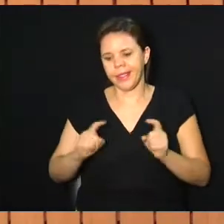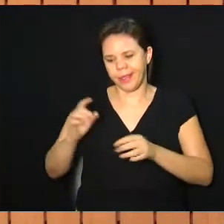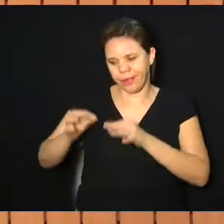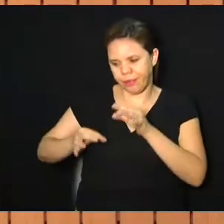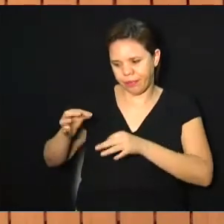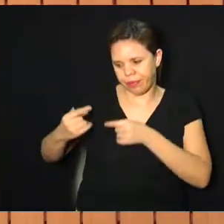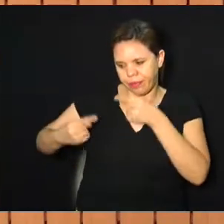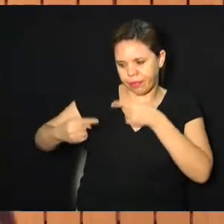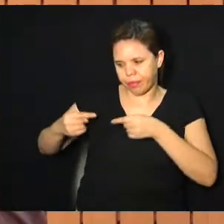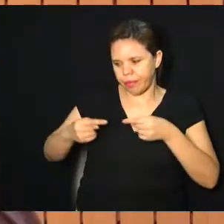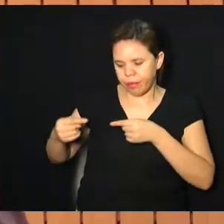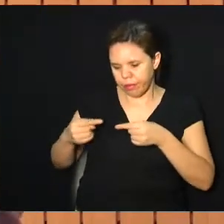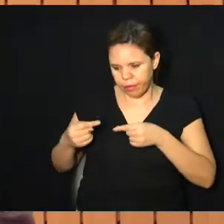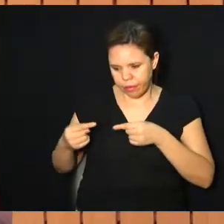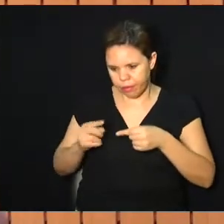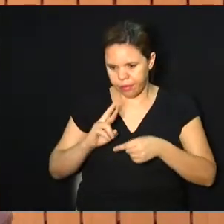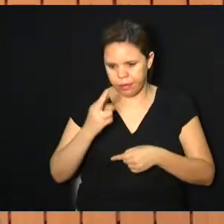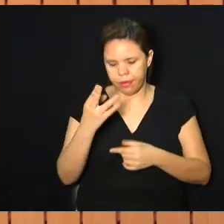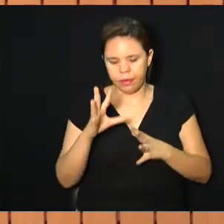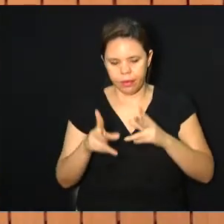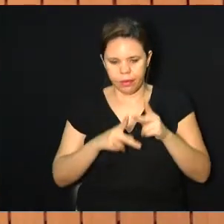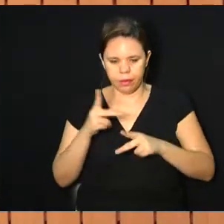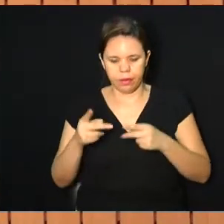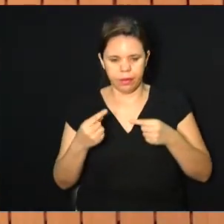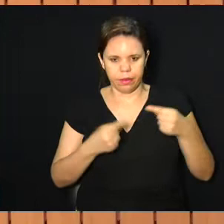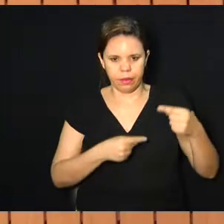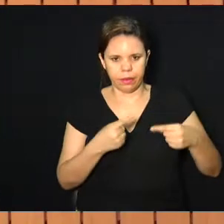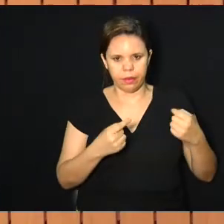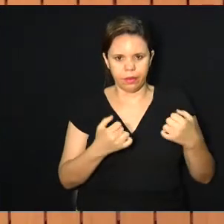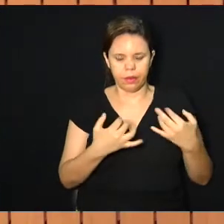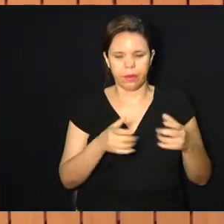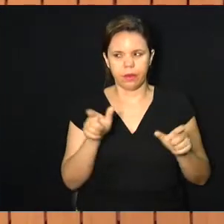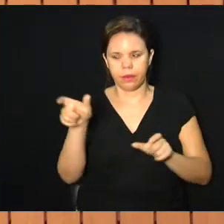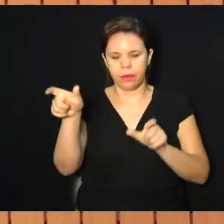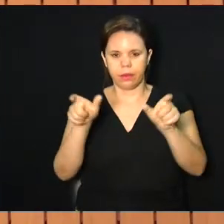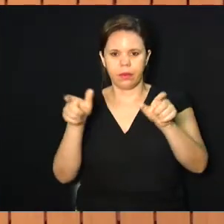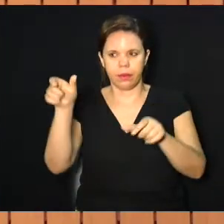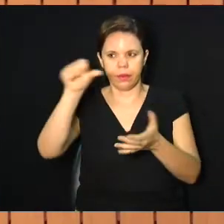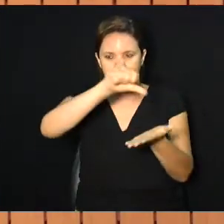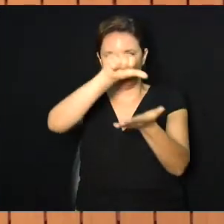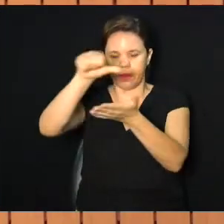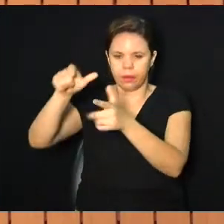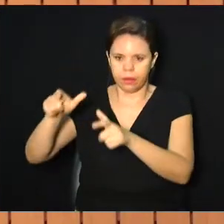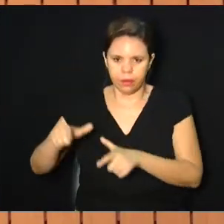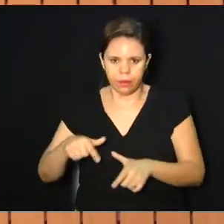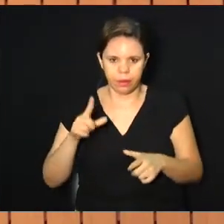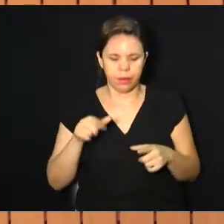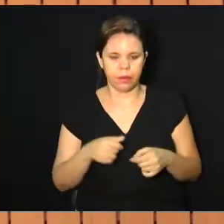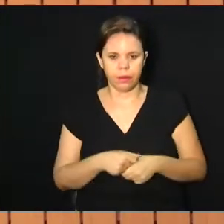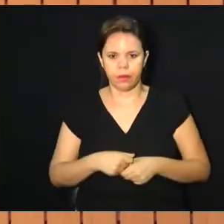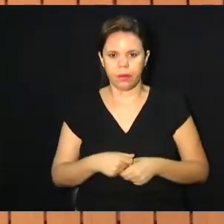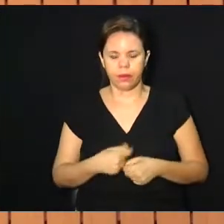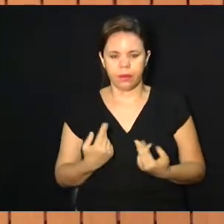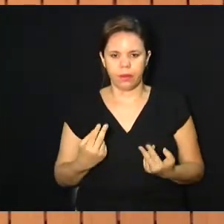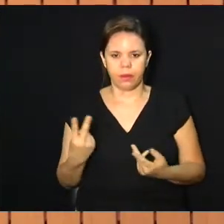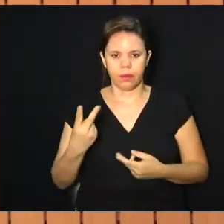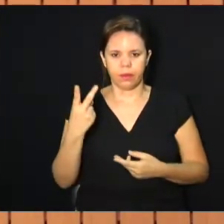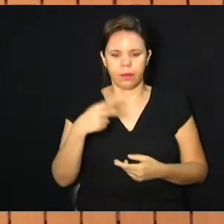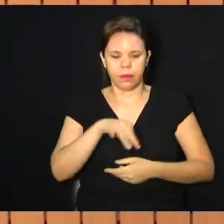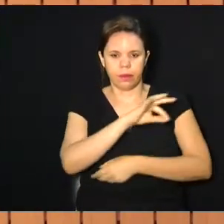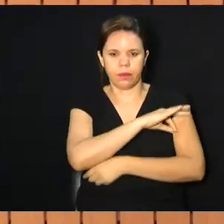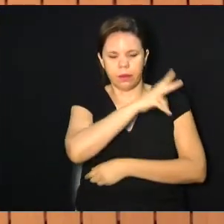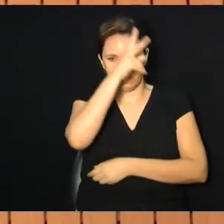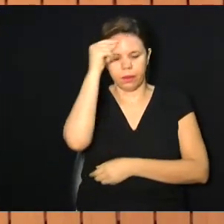depois de devolutiva, para que se possa debater as linhas. E aí, nas linhas, é importante comentar que é uma questão, assim como a tarifa, que o prefeito